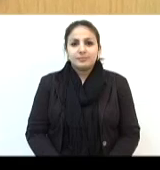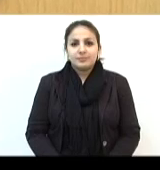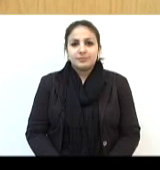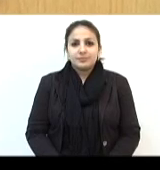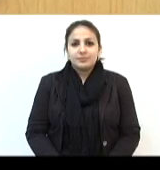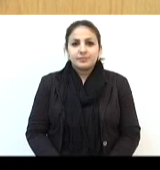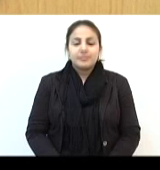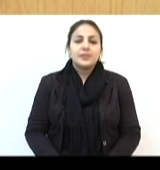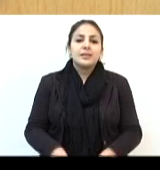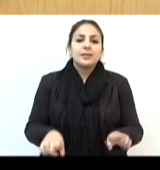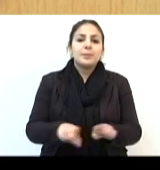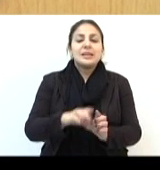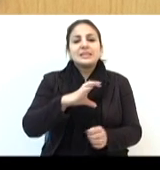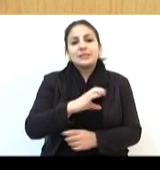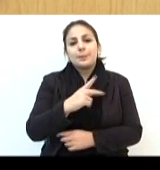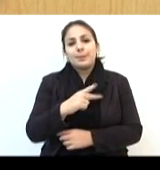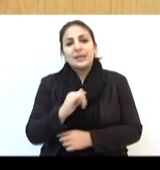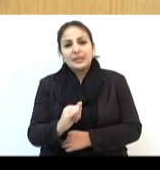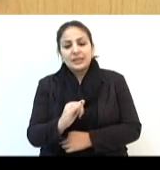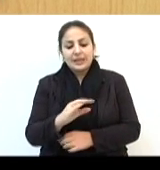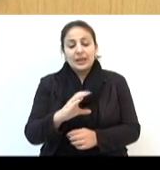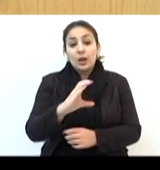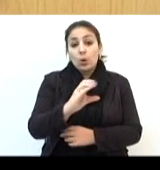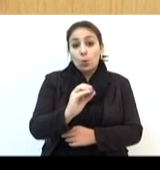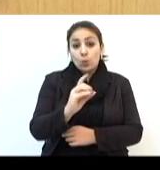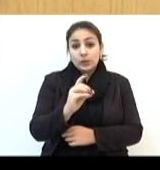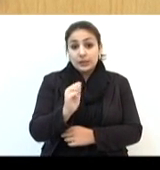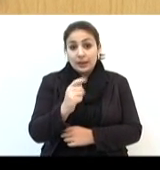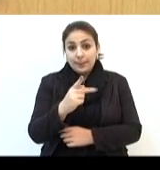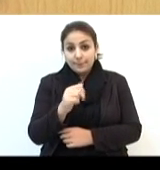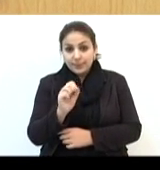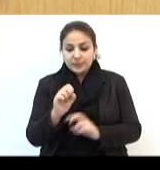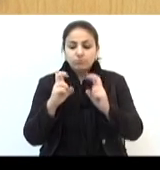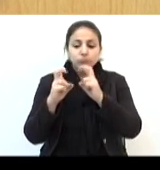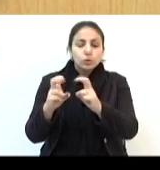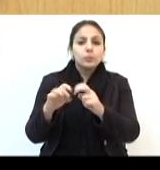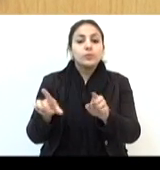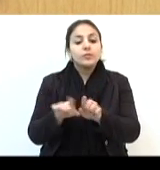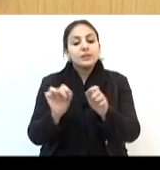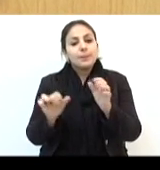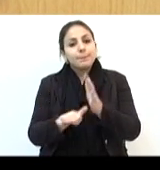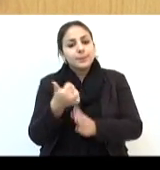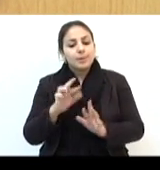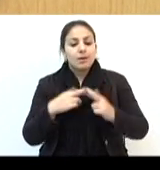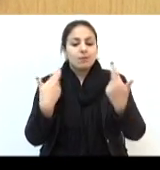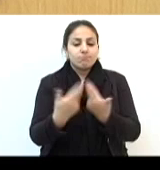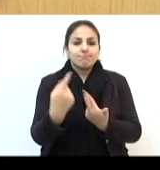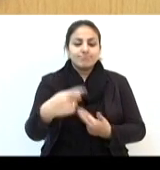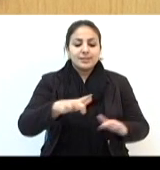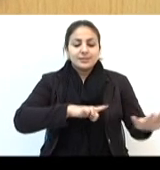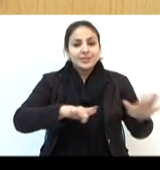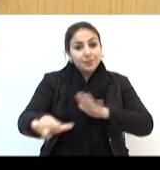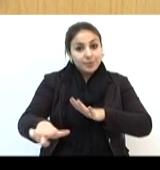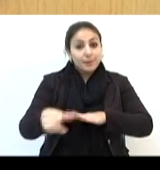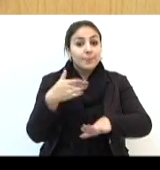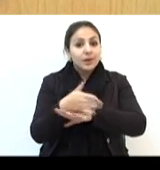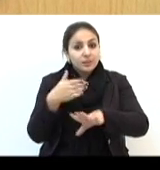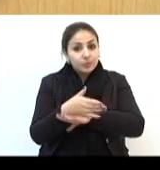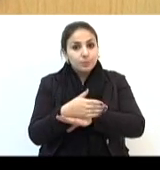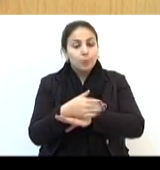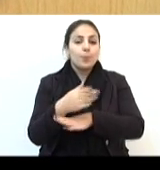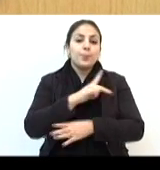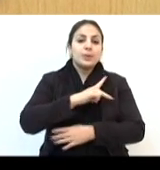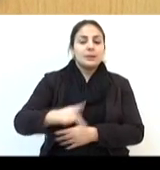A CPI da Codepas realizou a primeira reunião nesta semana. Participaram o presidente Paulo Necli,